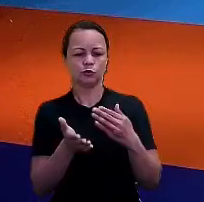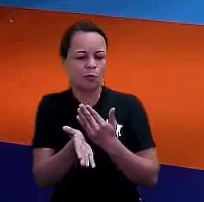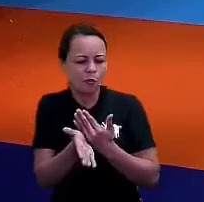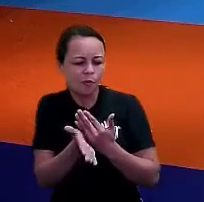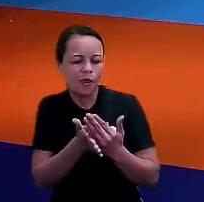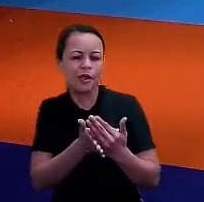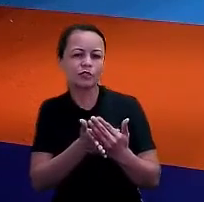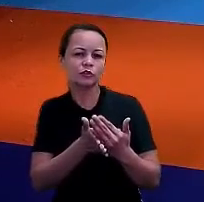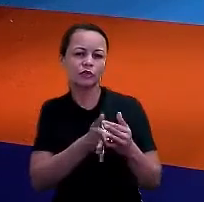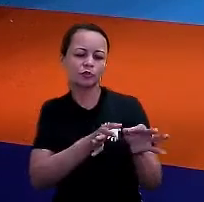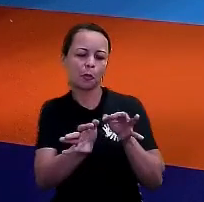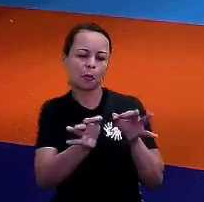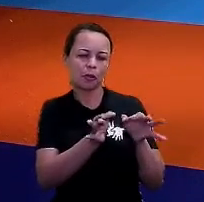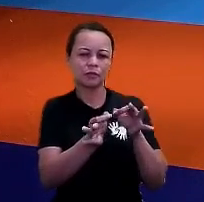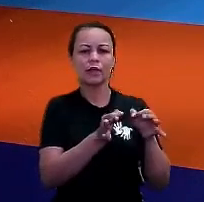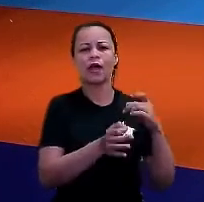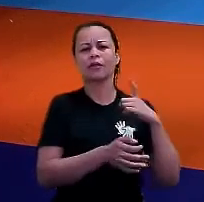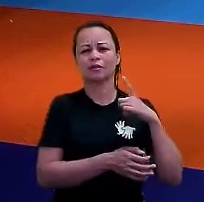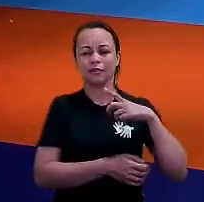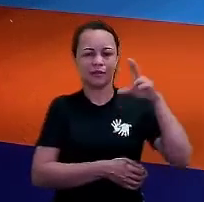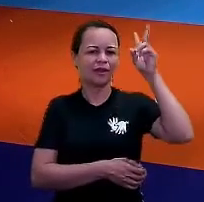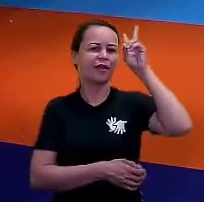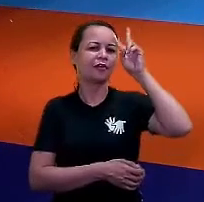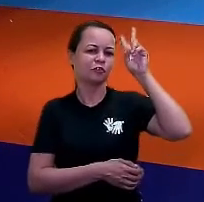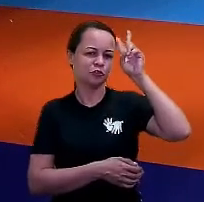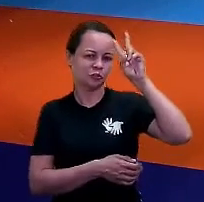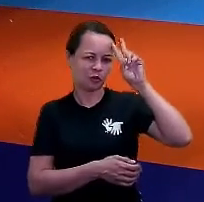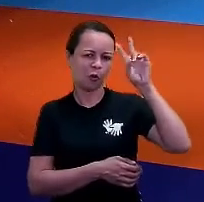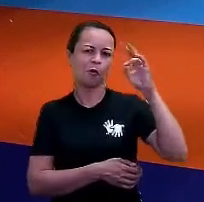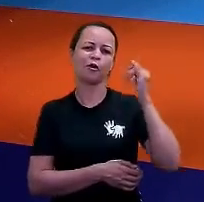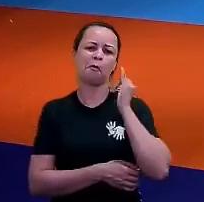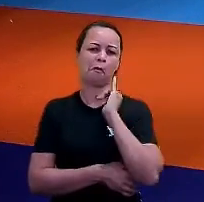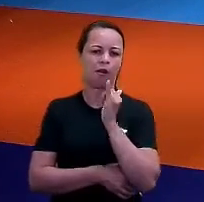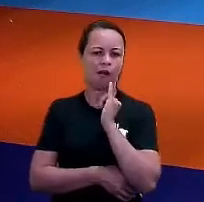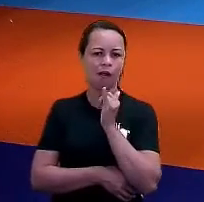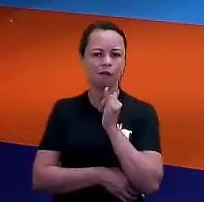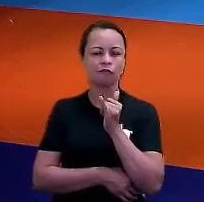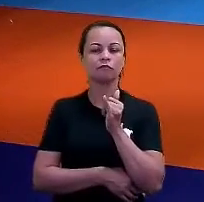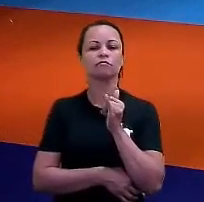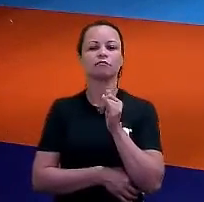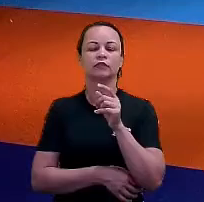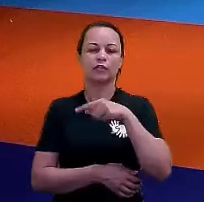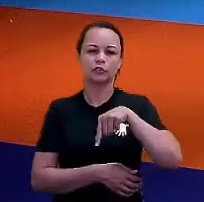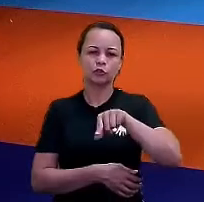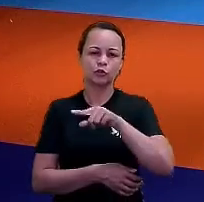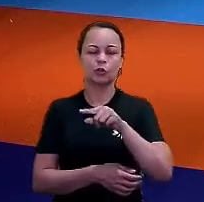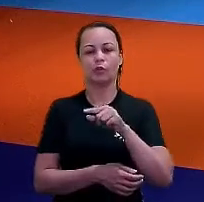formação, ela tem muita história para nos contar sobre as